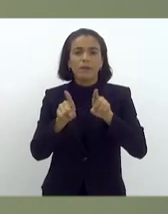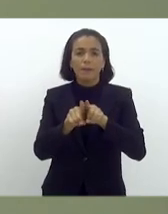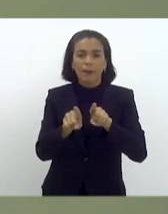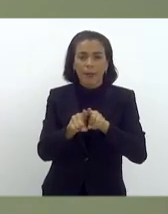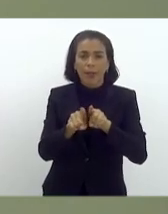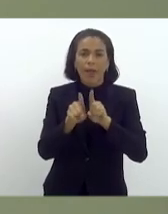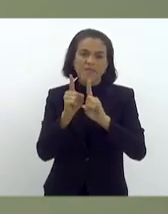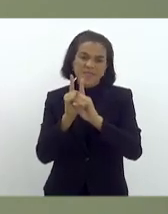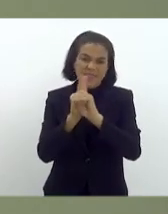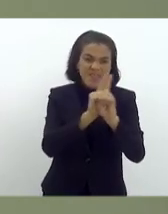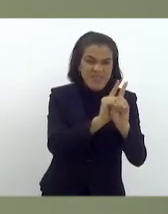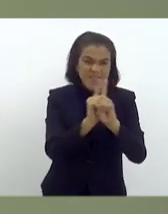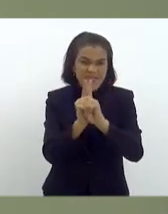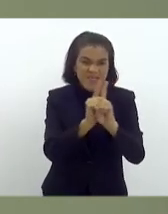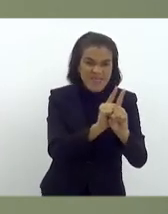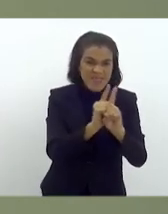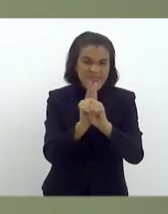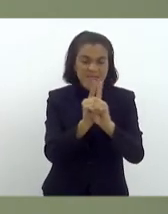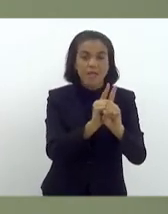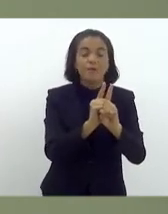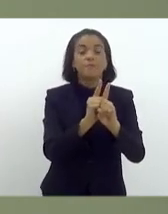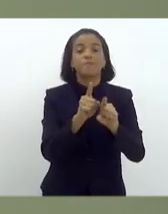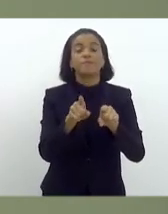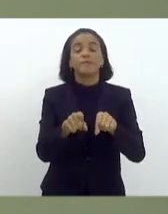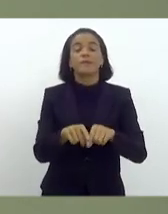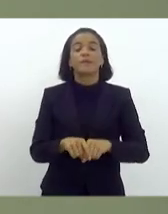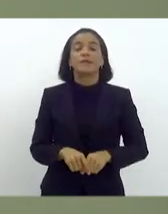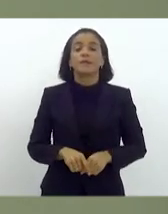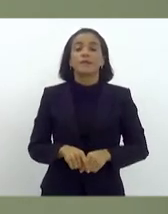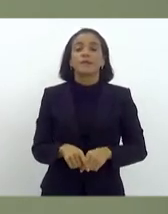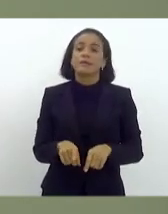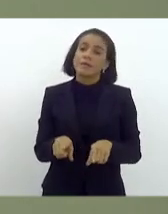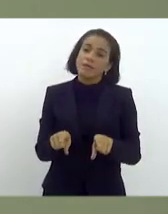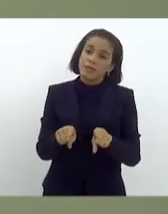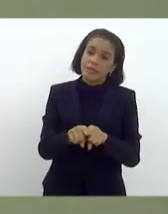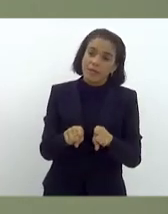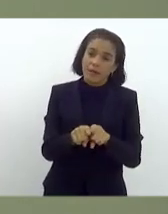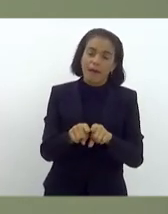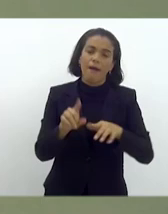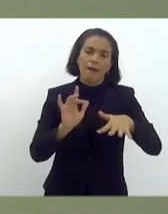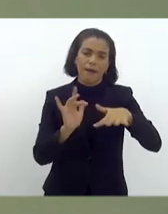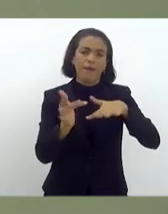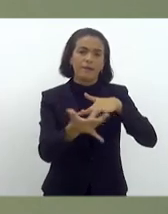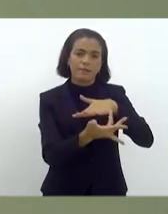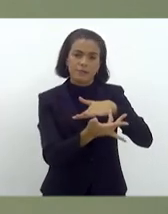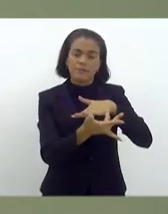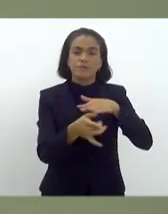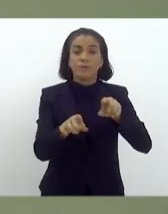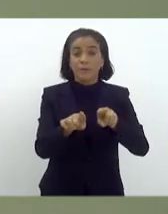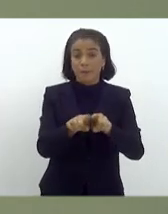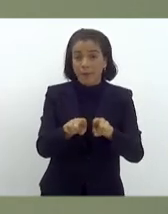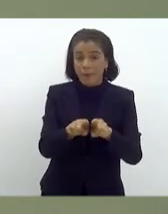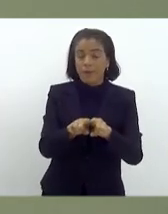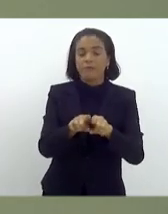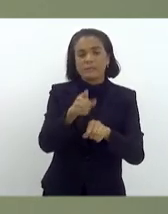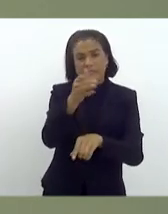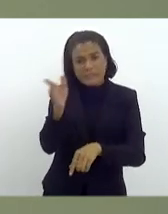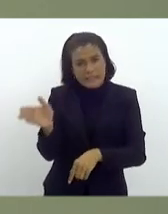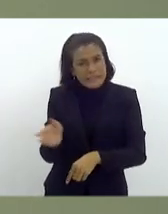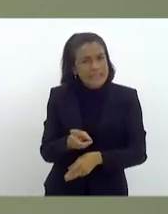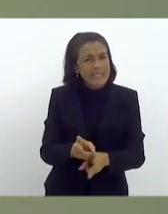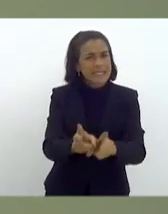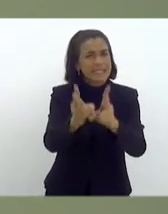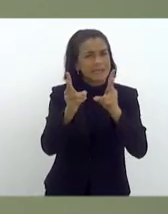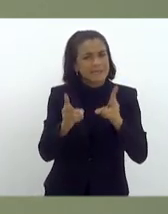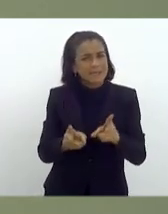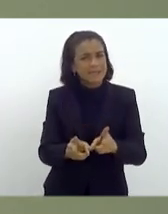só a de perseguição e aí de certo a rede social ela pode e por vezes frequentemente é